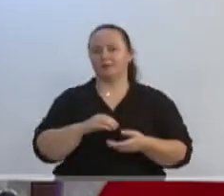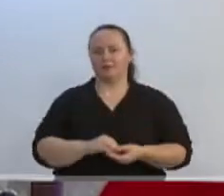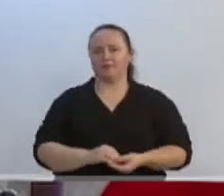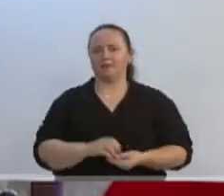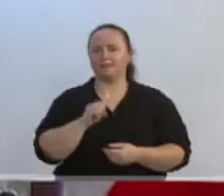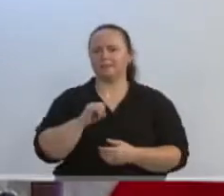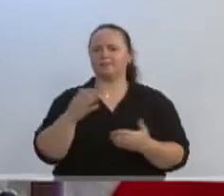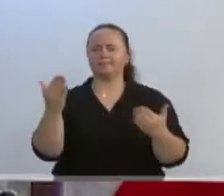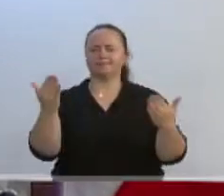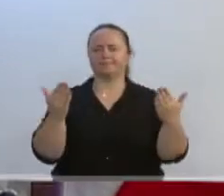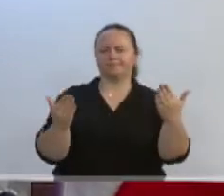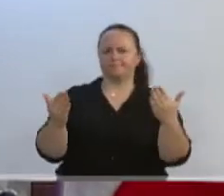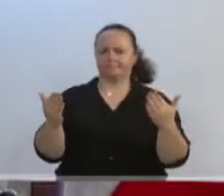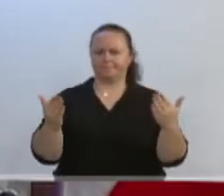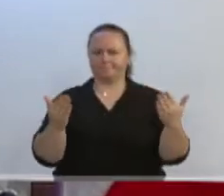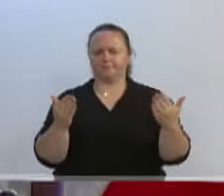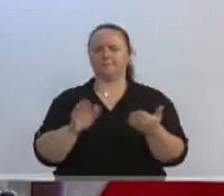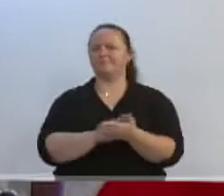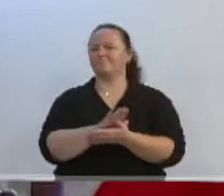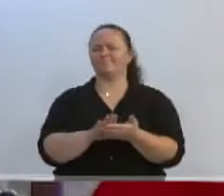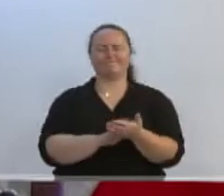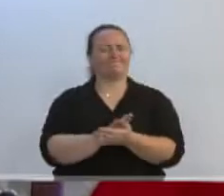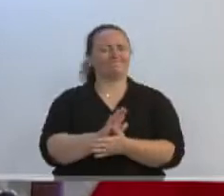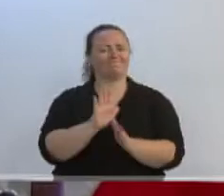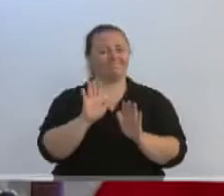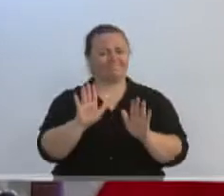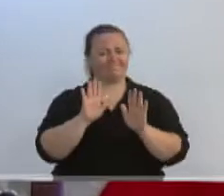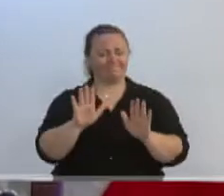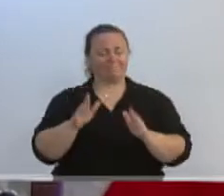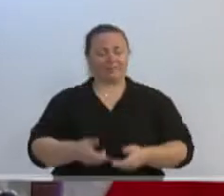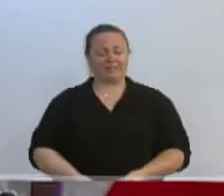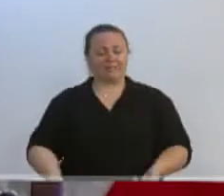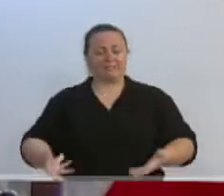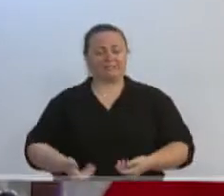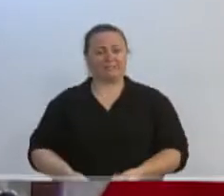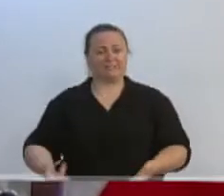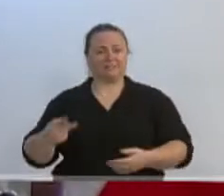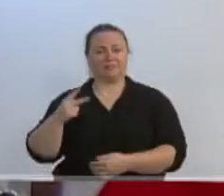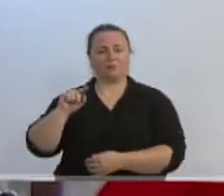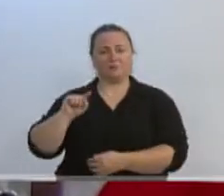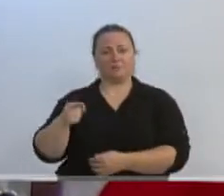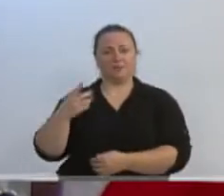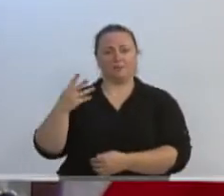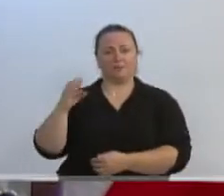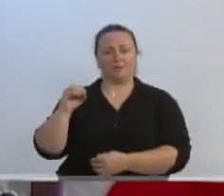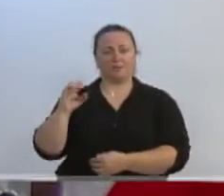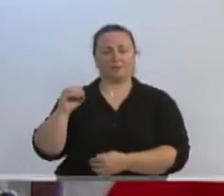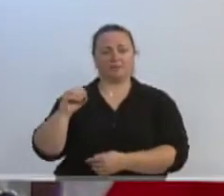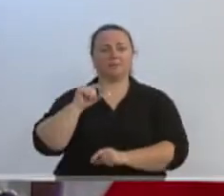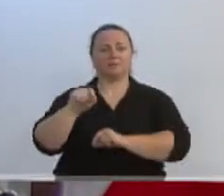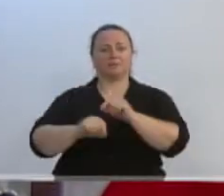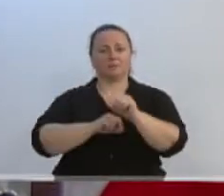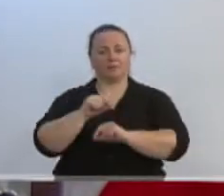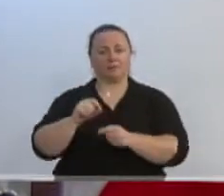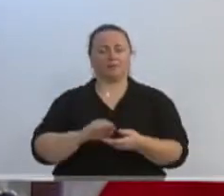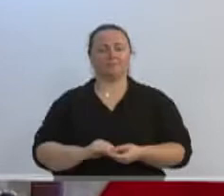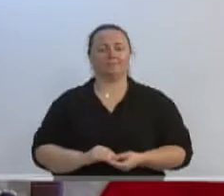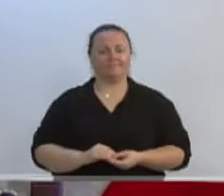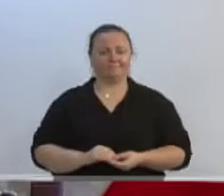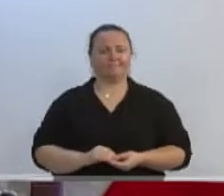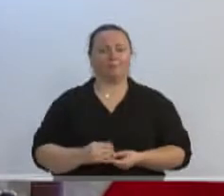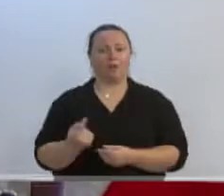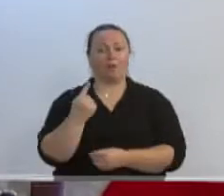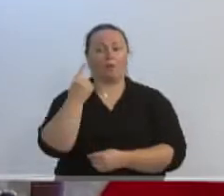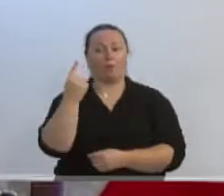fazer um comparativo, e esse comparativo não é nada bom. Gasta-se R$ 2.400 com detento, em média, no